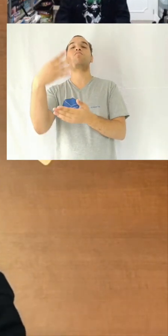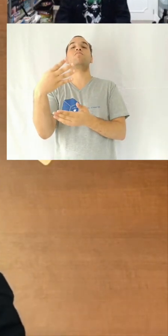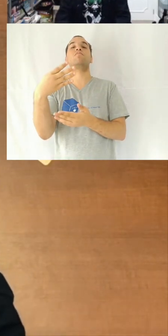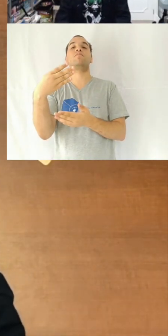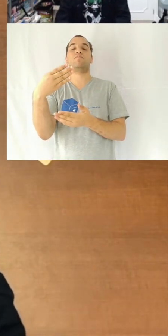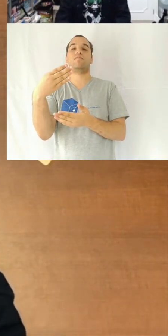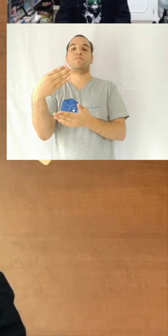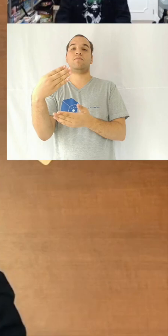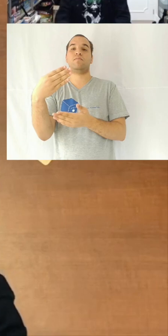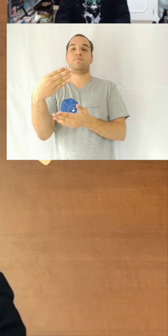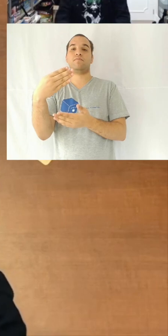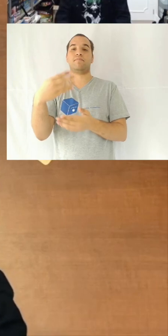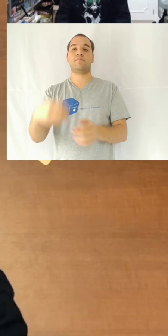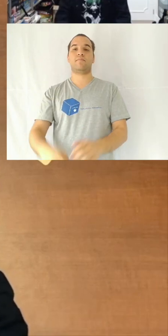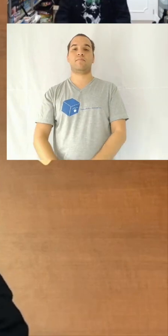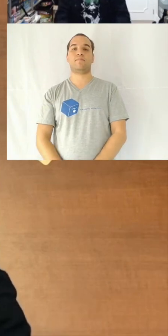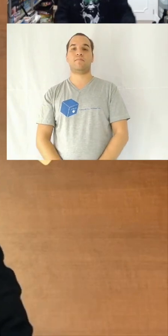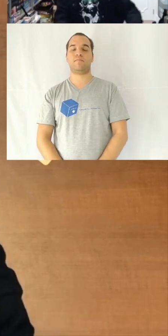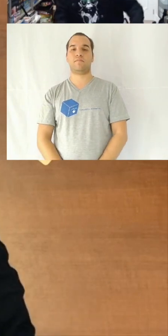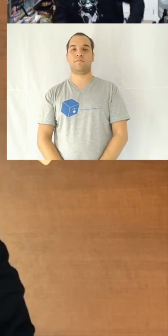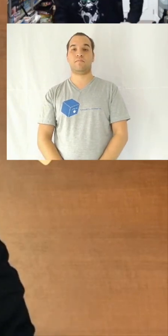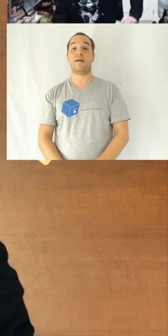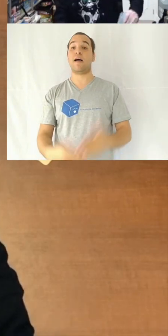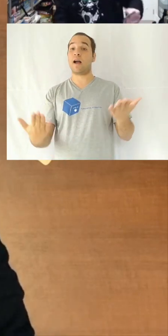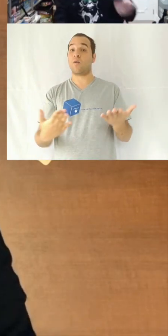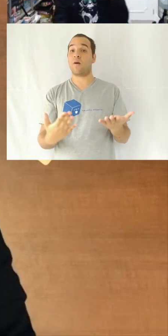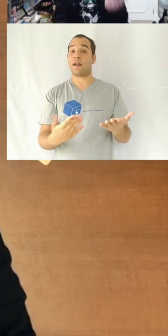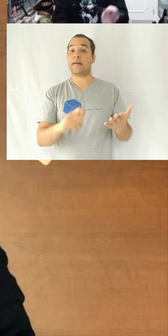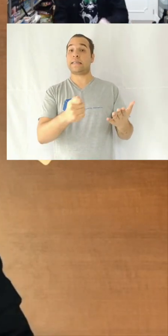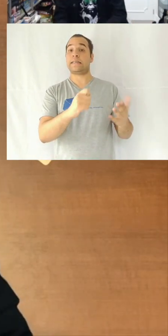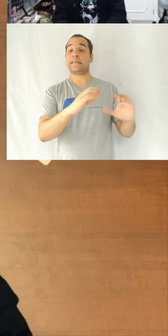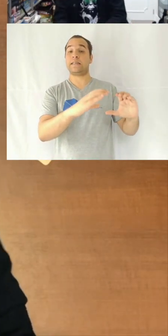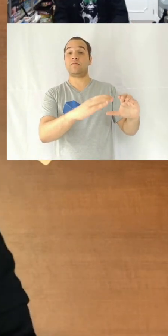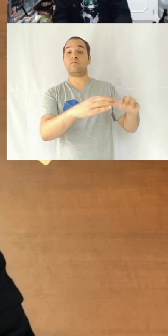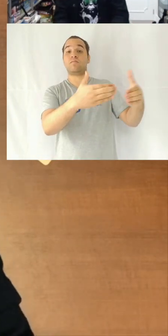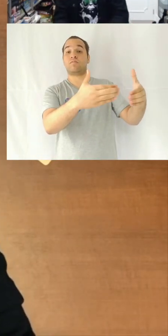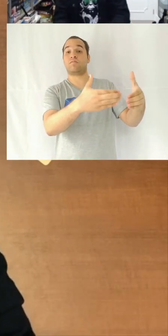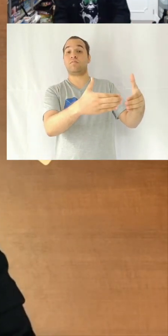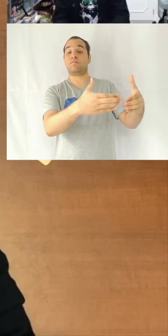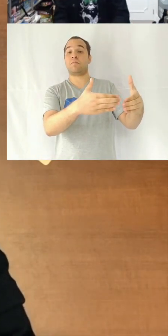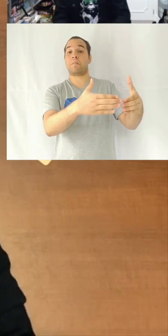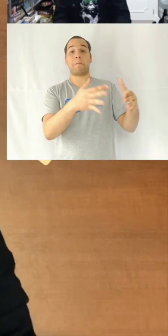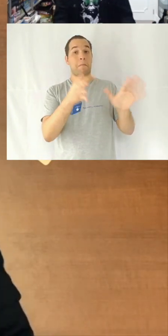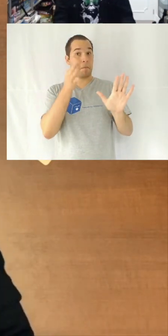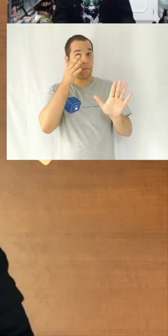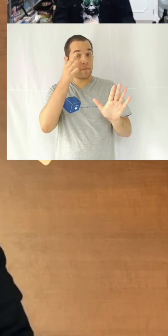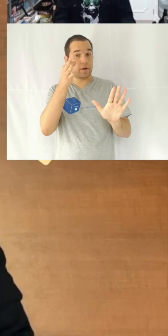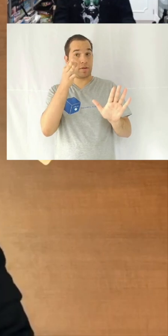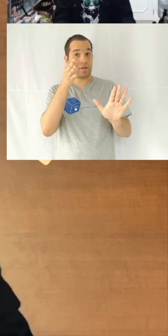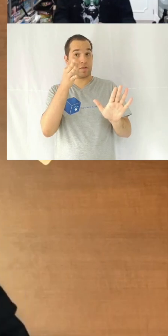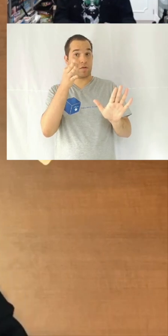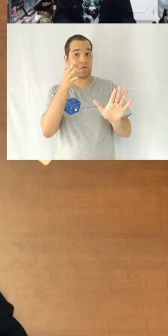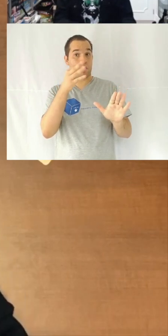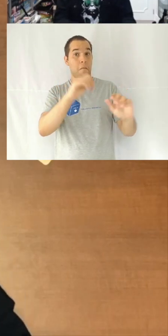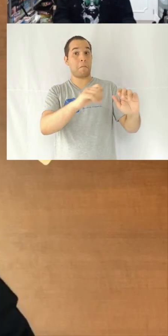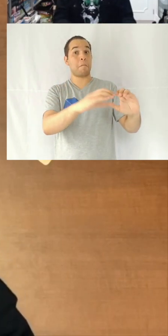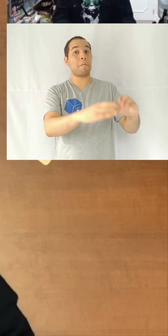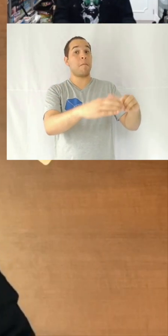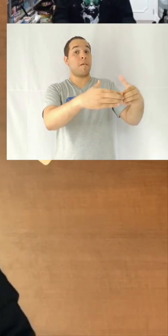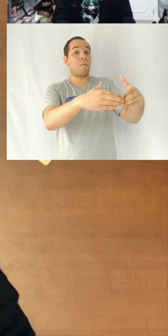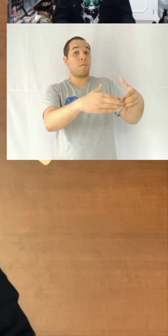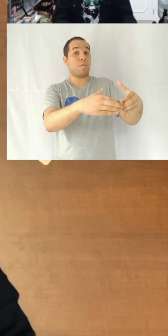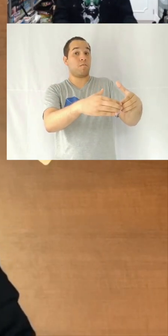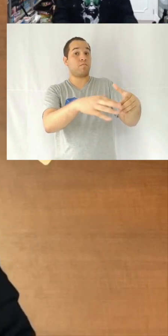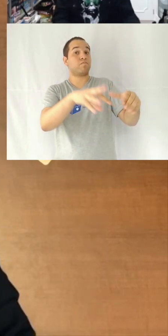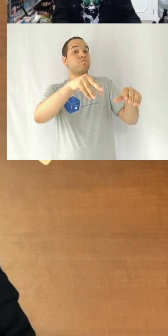quatro cartas aqui. Essas quatro cartas, aí sim você vai pegar a chave e o baú, e você note, o baú está nas dunas